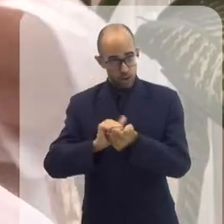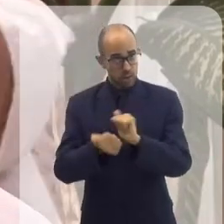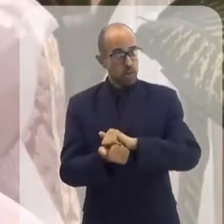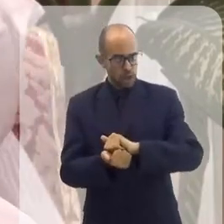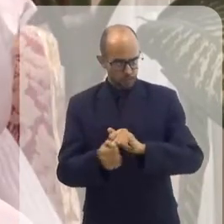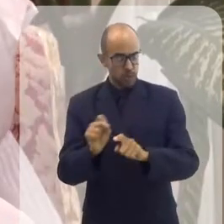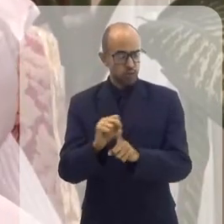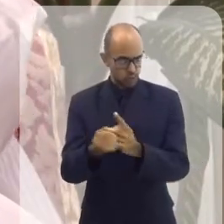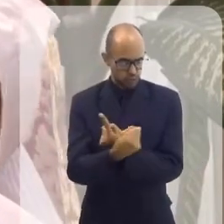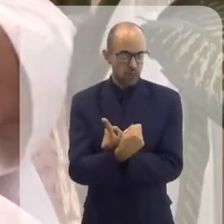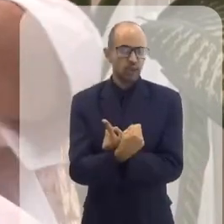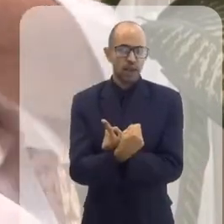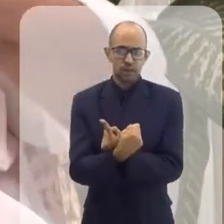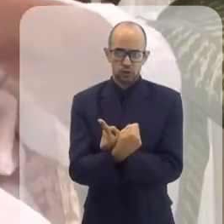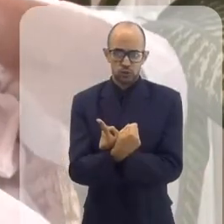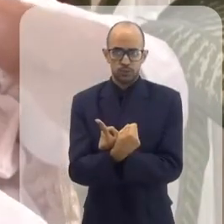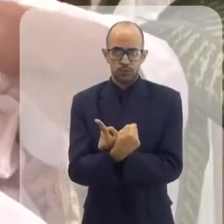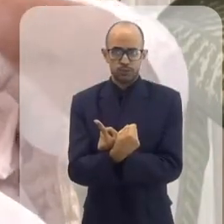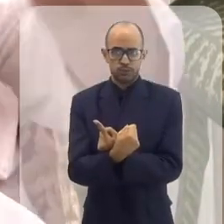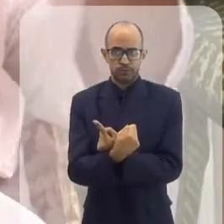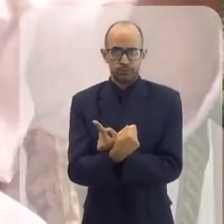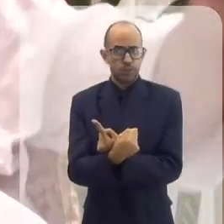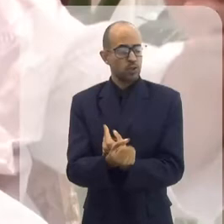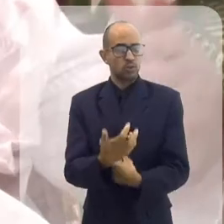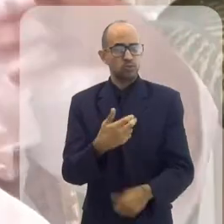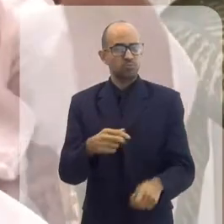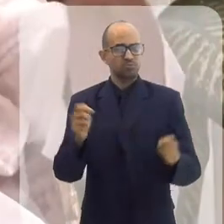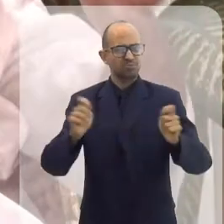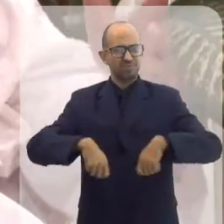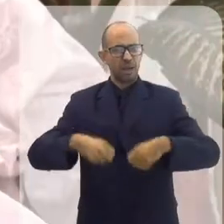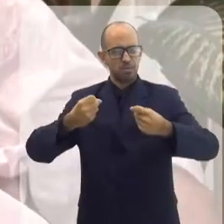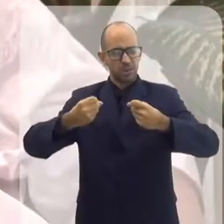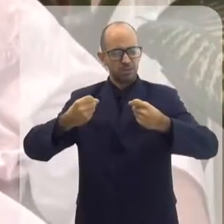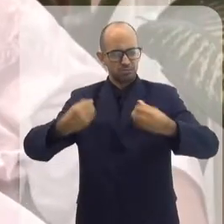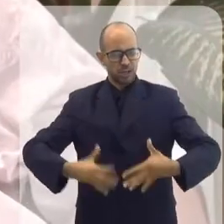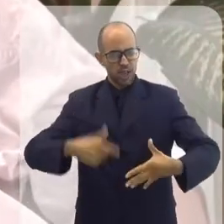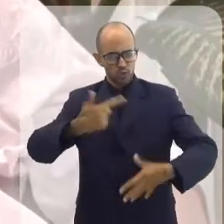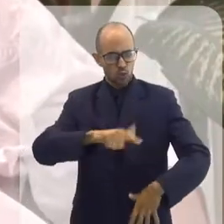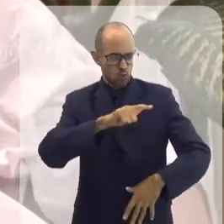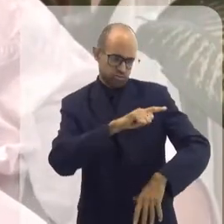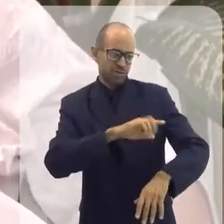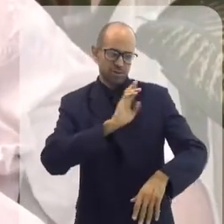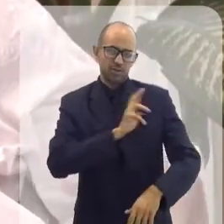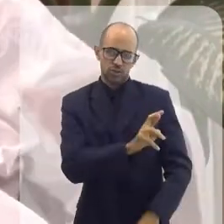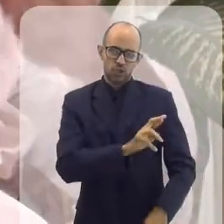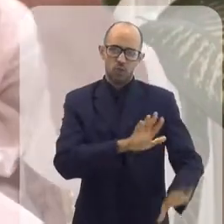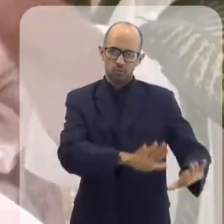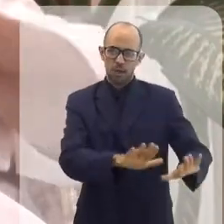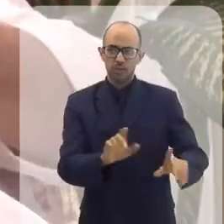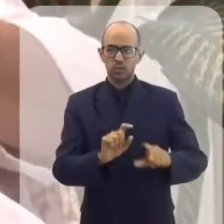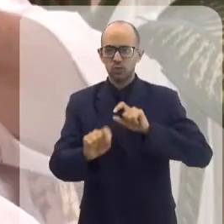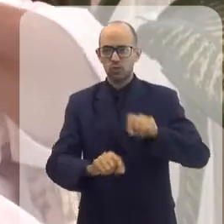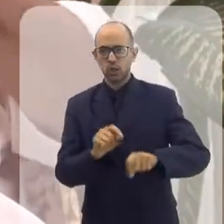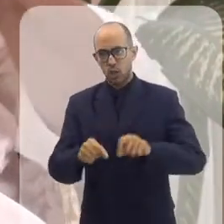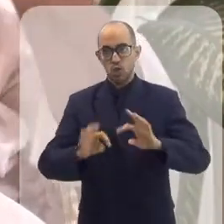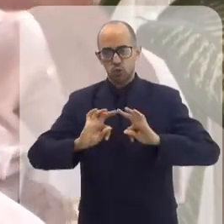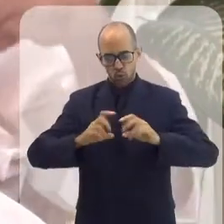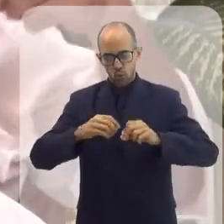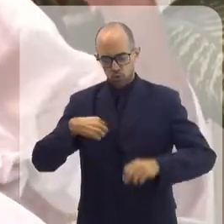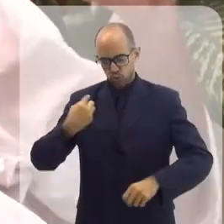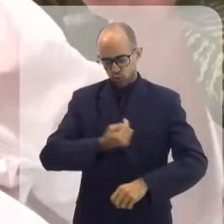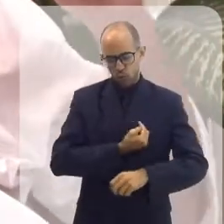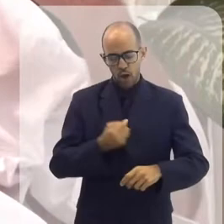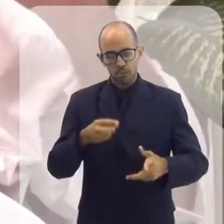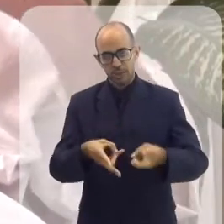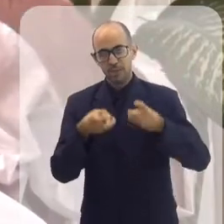não vou me atrever aqui a a tecer comentário sobre outras matrizes mas todos nós eu todas